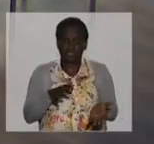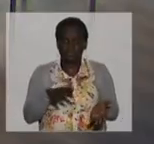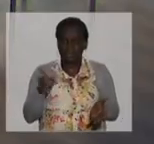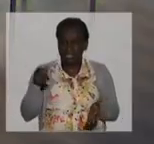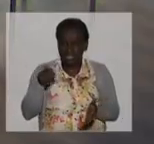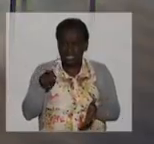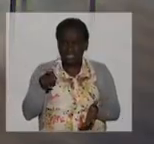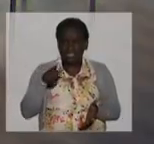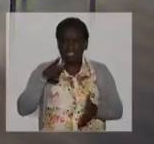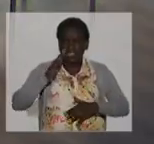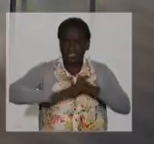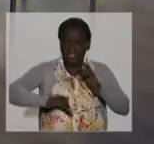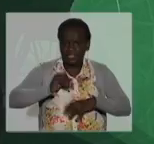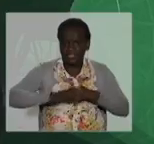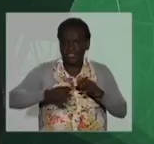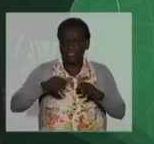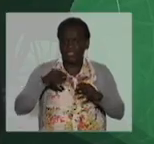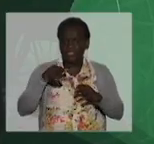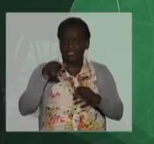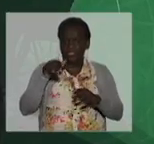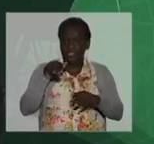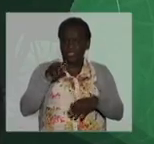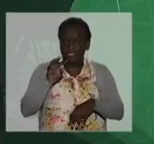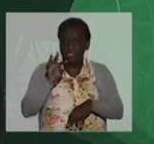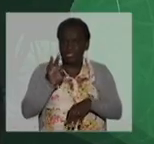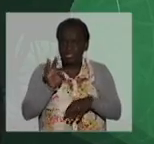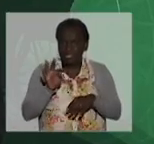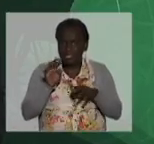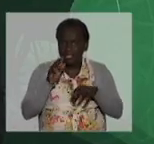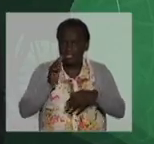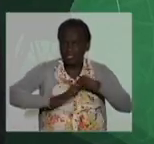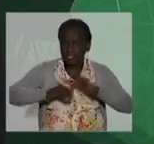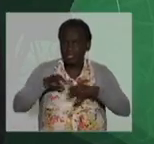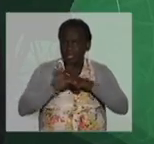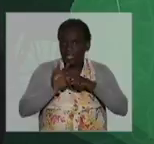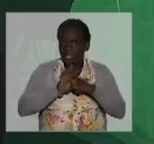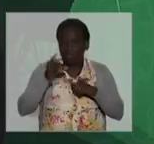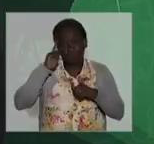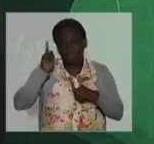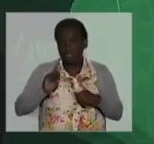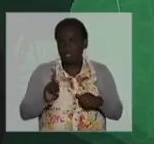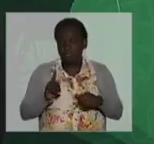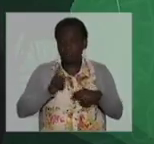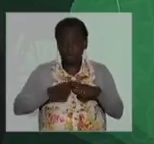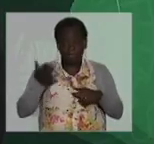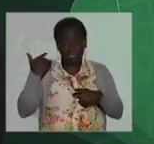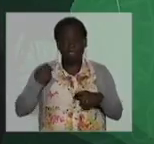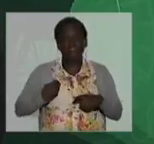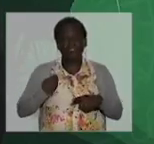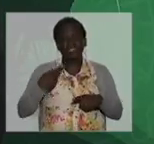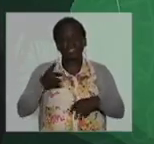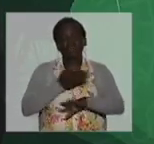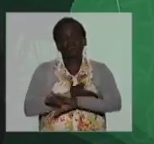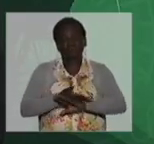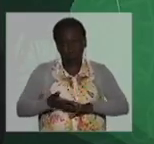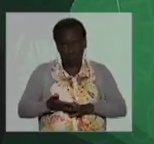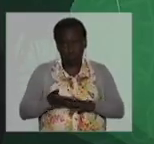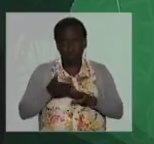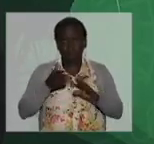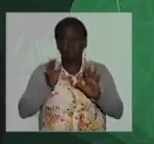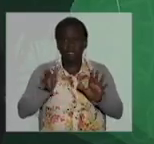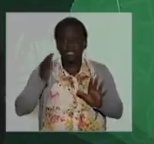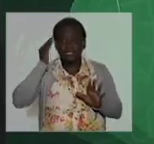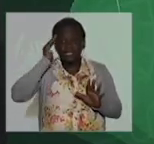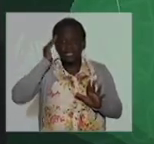Uma pessoa que não tem competência teórica e técnica, simplesmente ele por algum tempo ele vivenciou a prática de atividade física